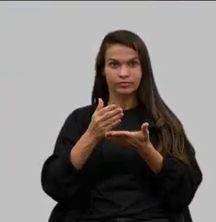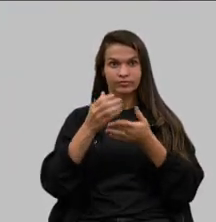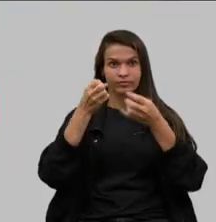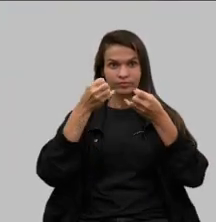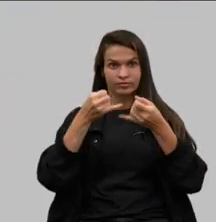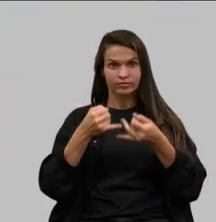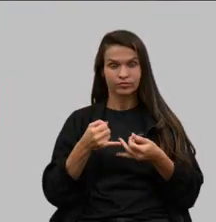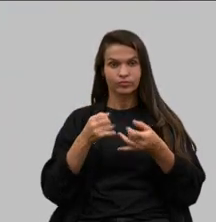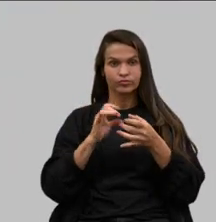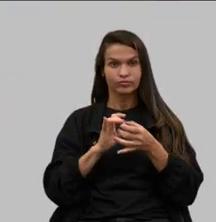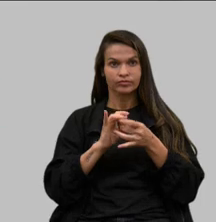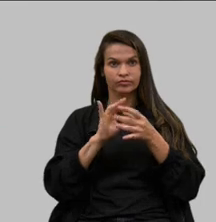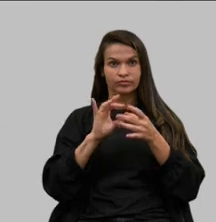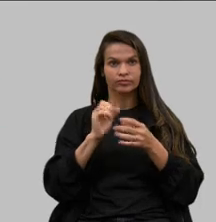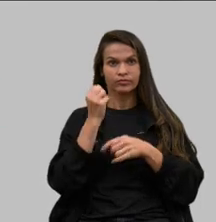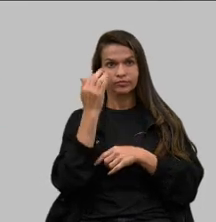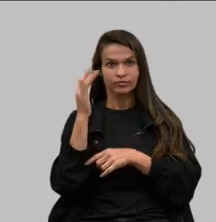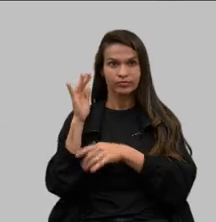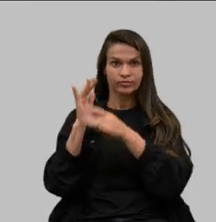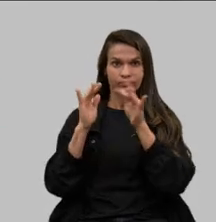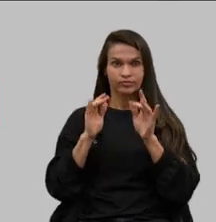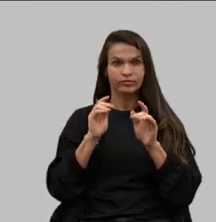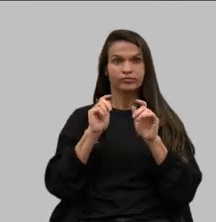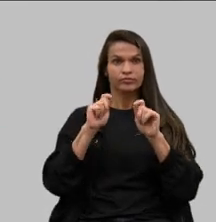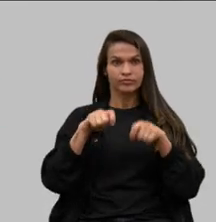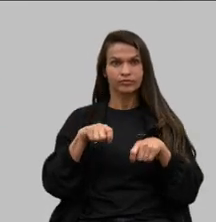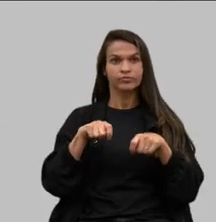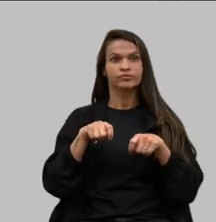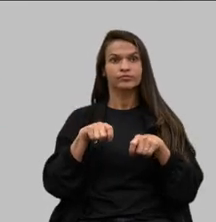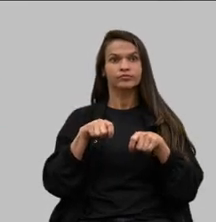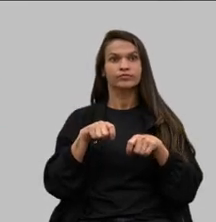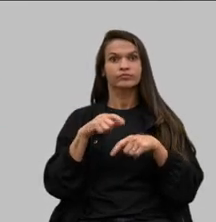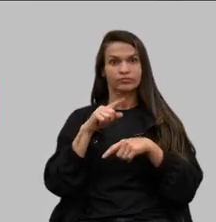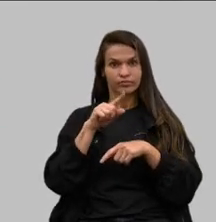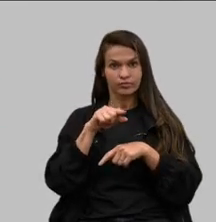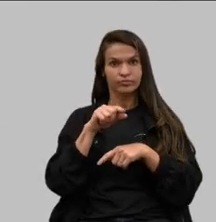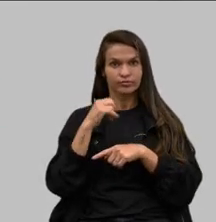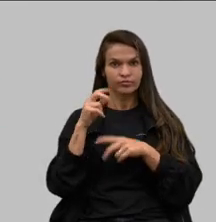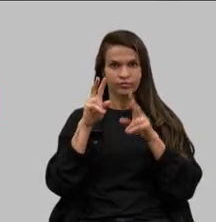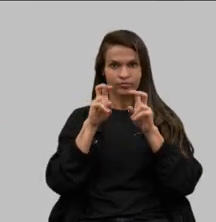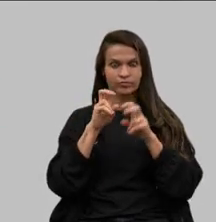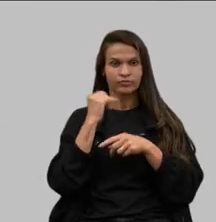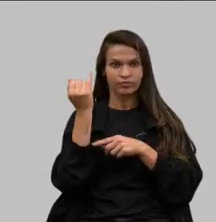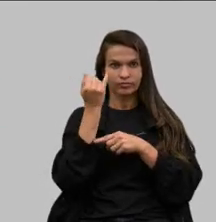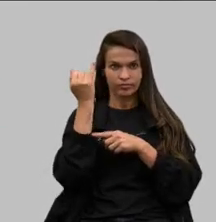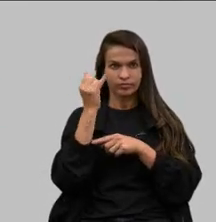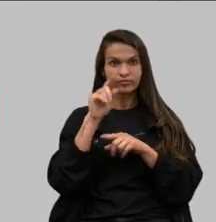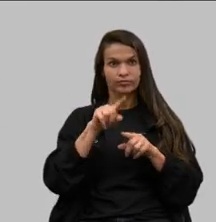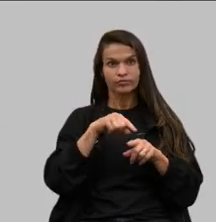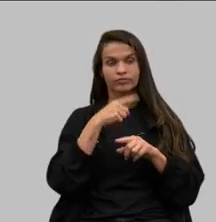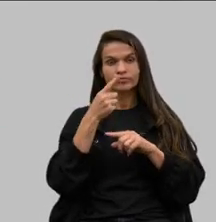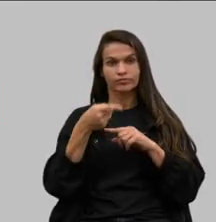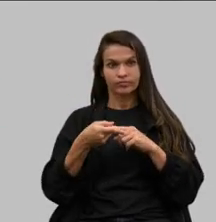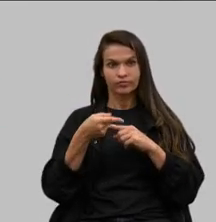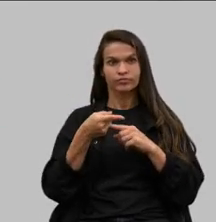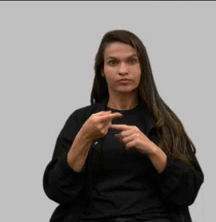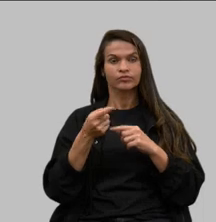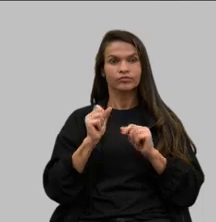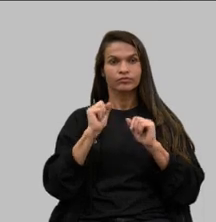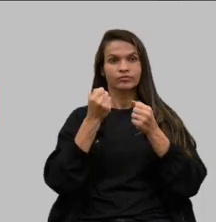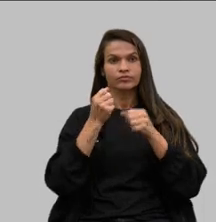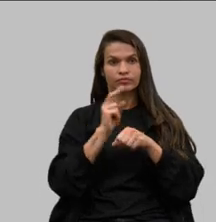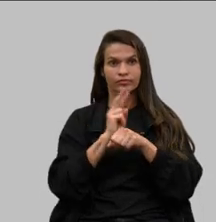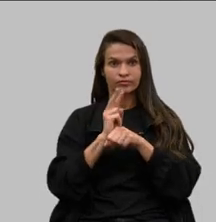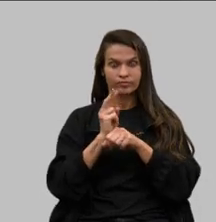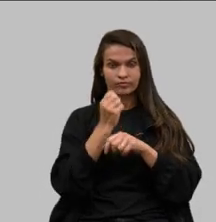licenciamento ambiental um instrumento de autoriz ambiental importante na sequência os nossos esforços na fiscalização